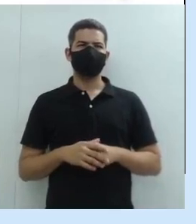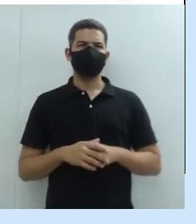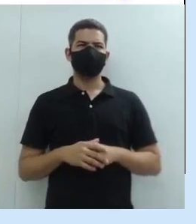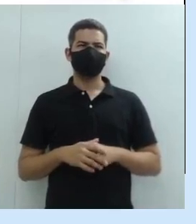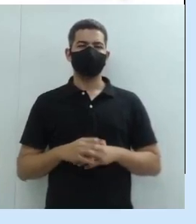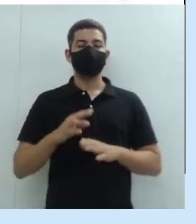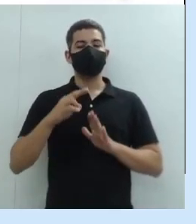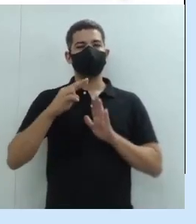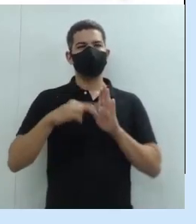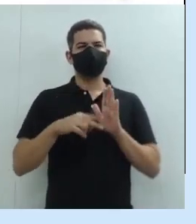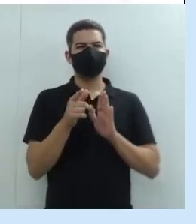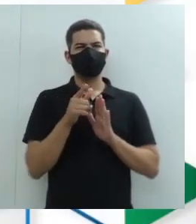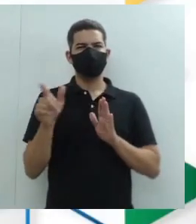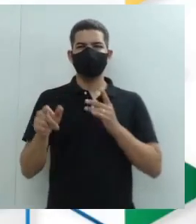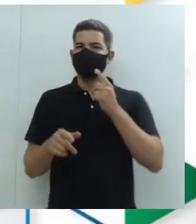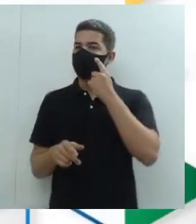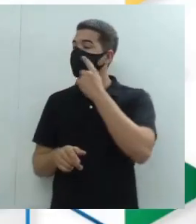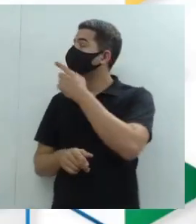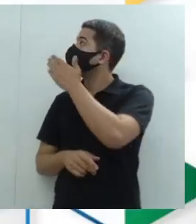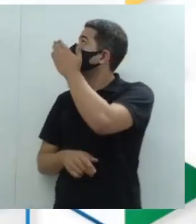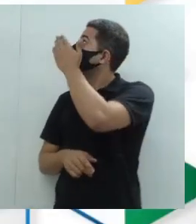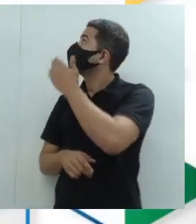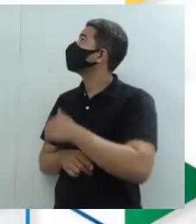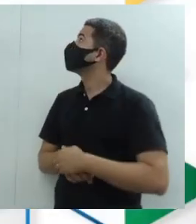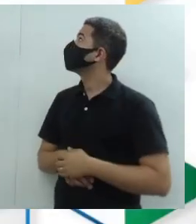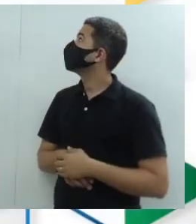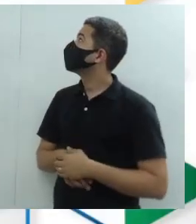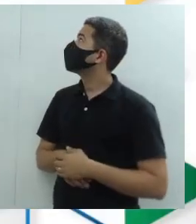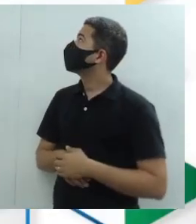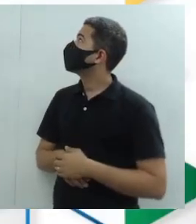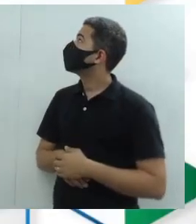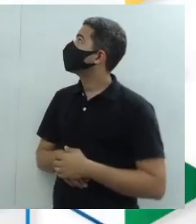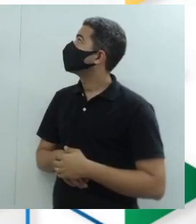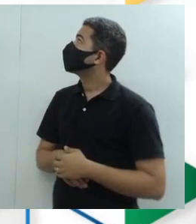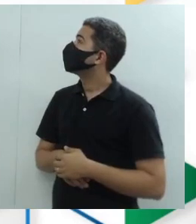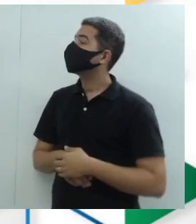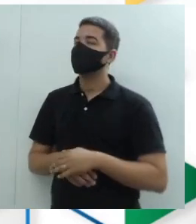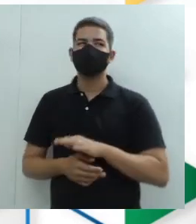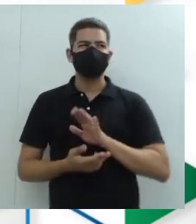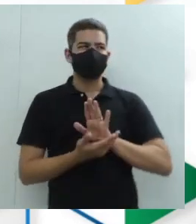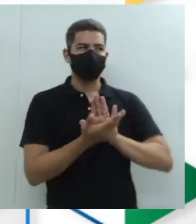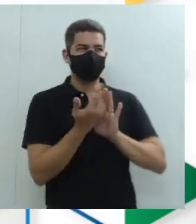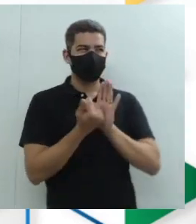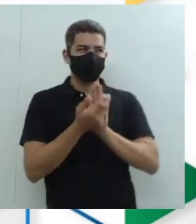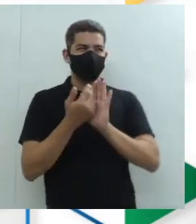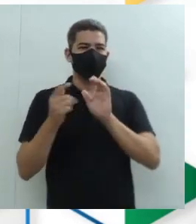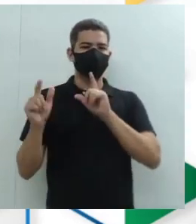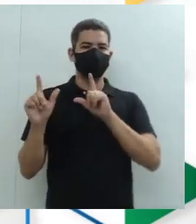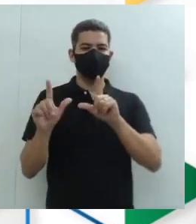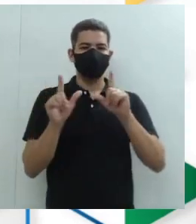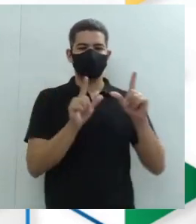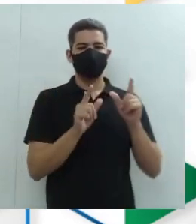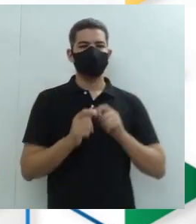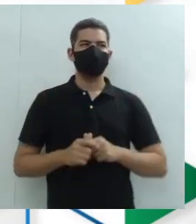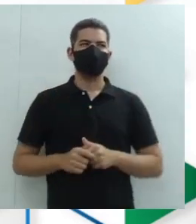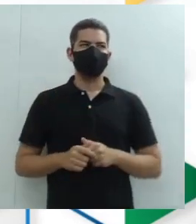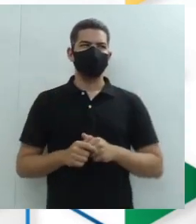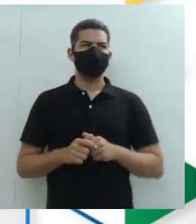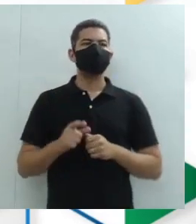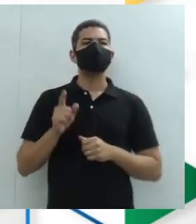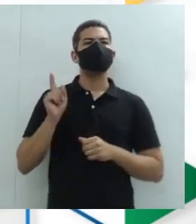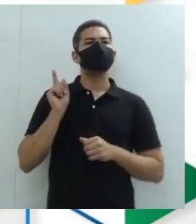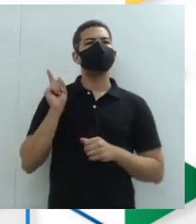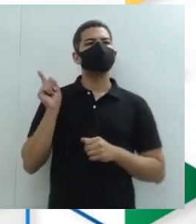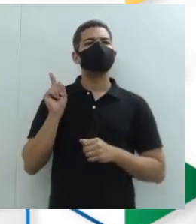Vamos para outro texto. Segundo texto é uma tirinha, agora de fato é uma tirinha. E nessa